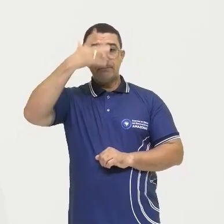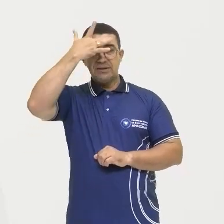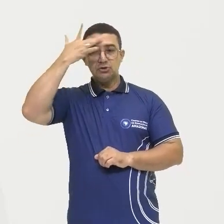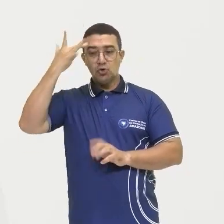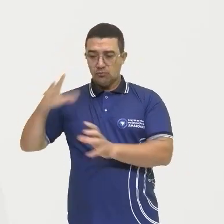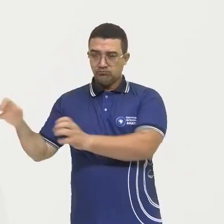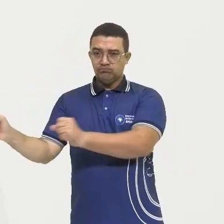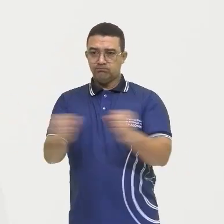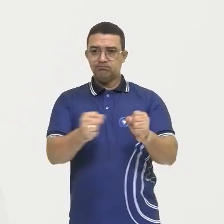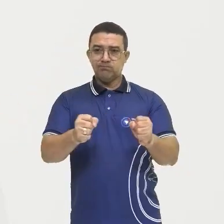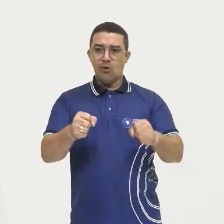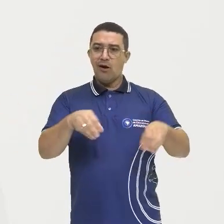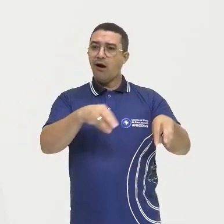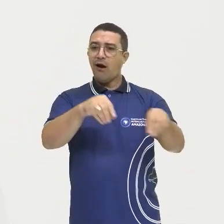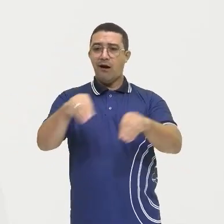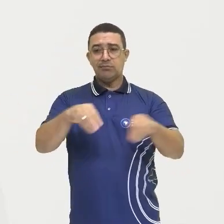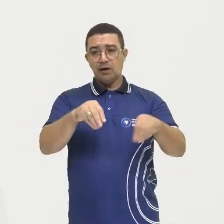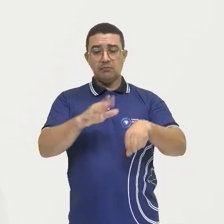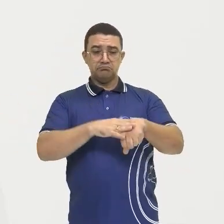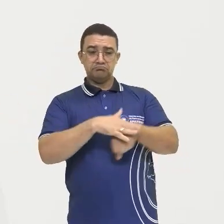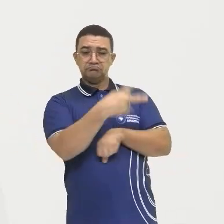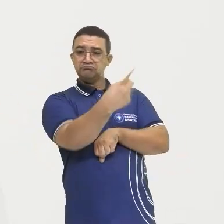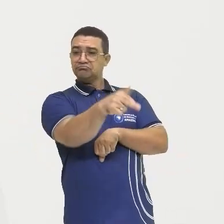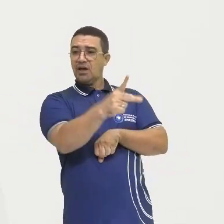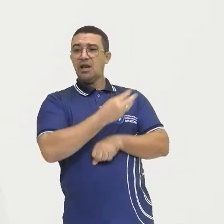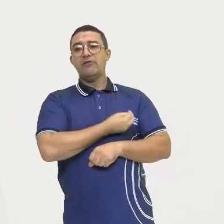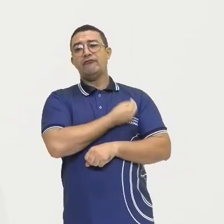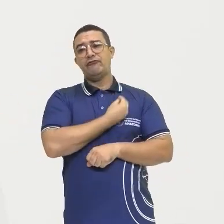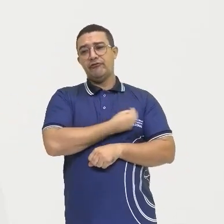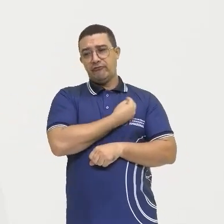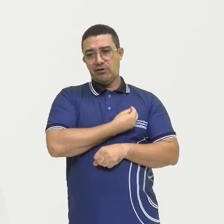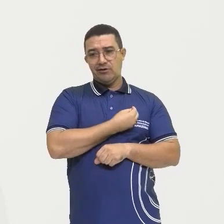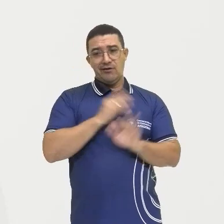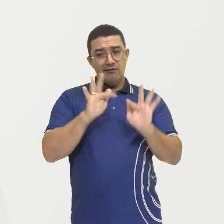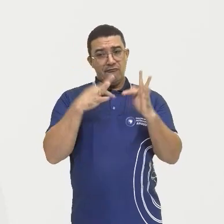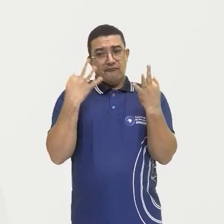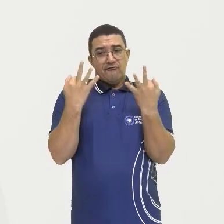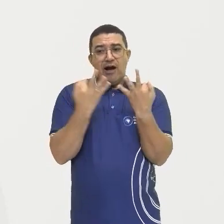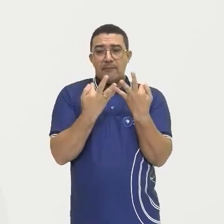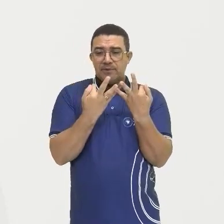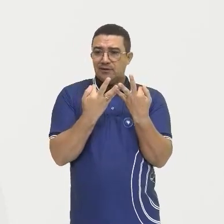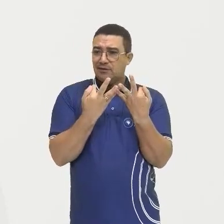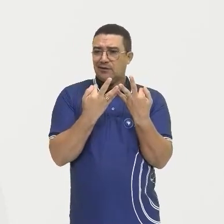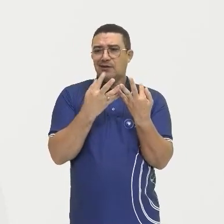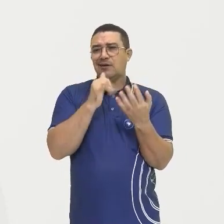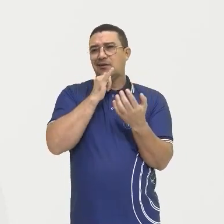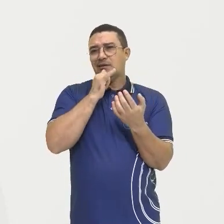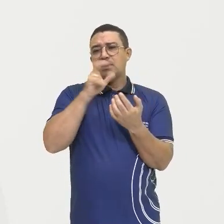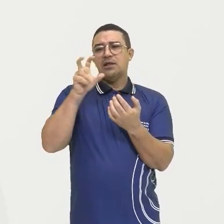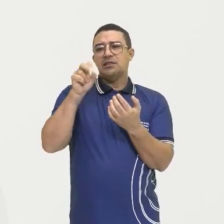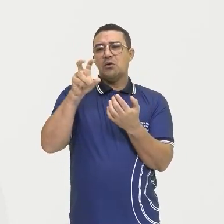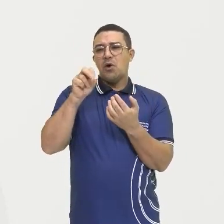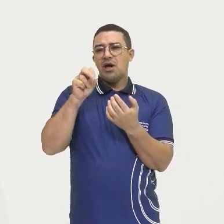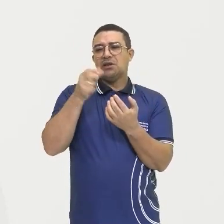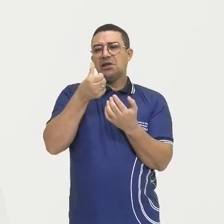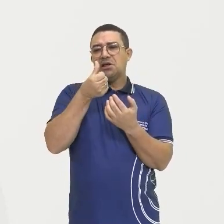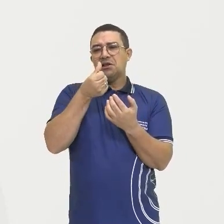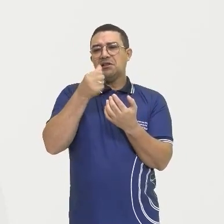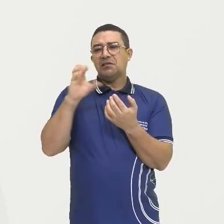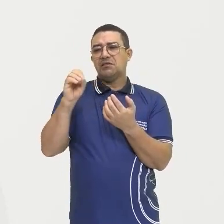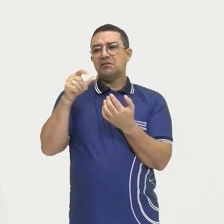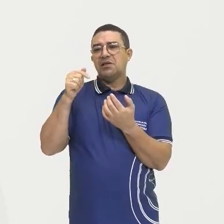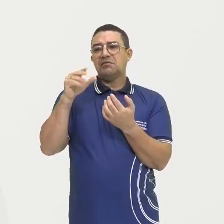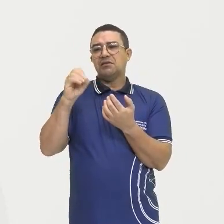terra para a sua subsistência. Foi aquela família que chegou há 50, 60, 70 anos